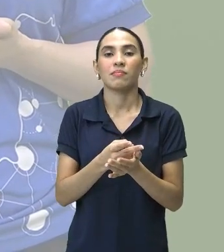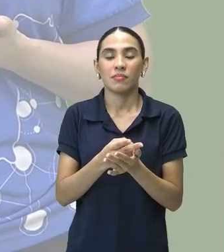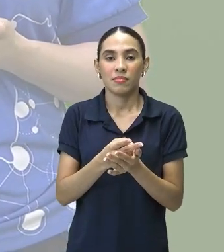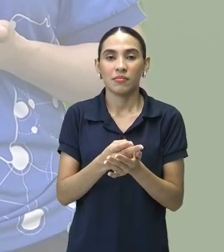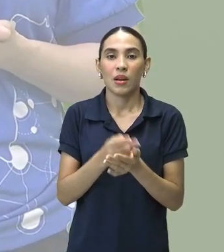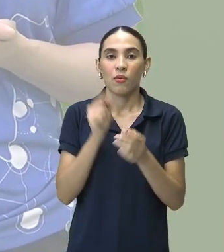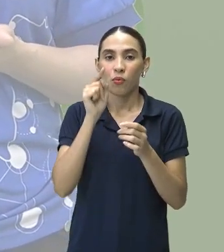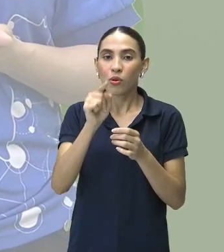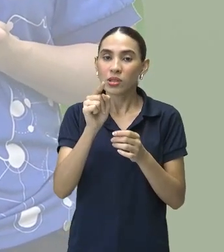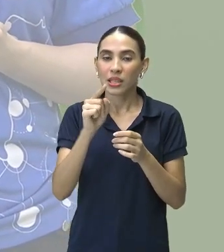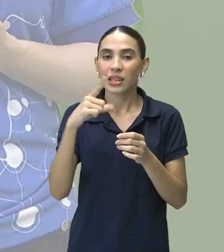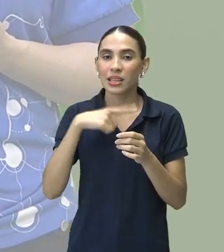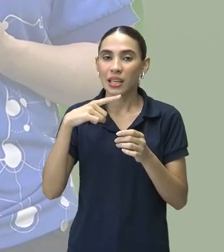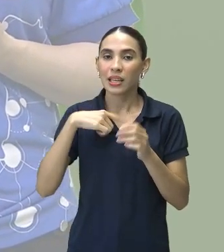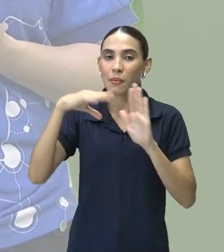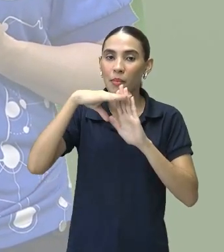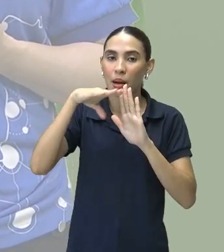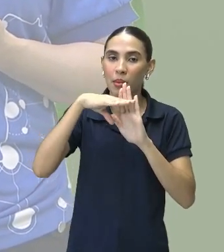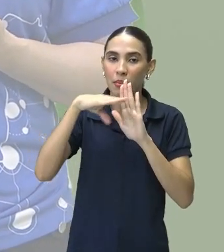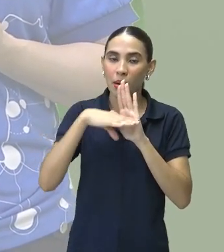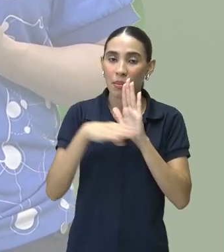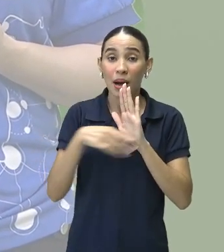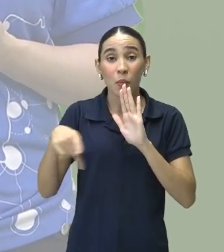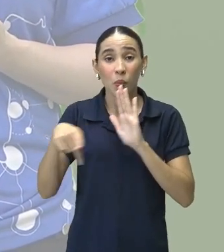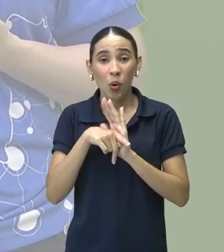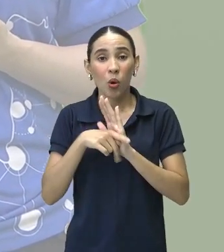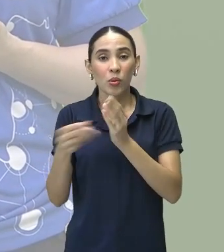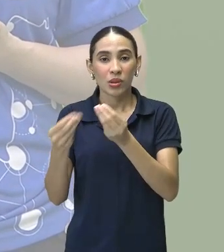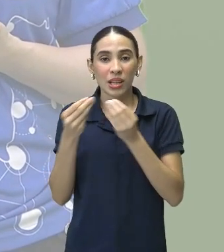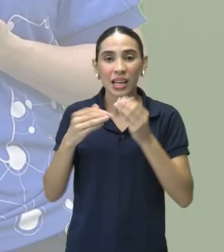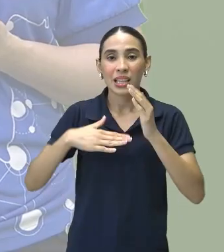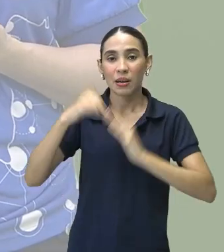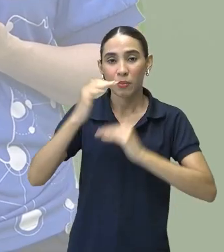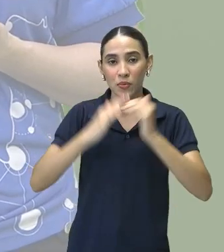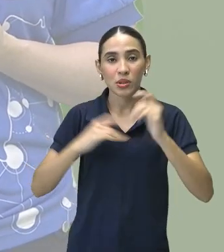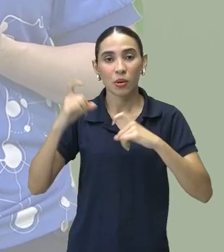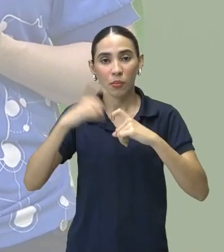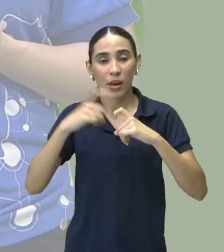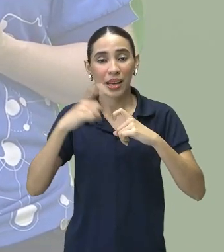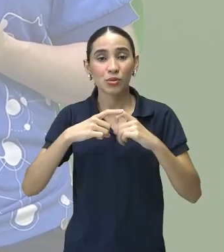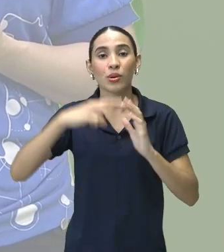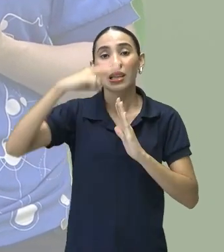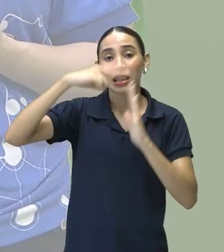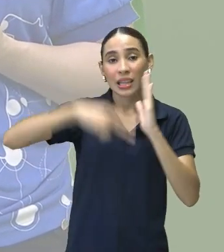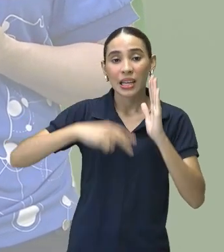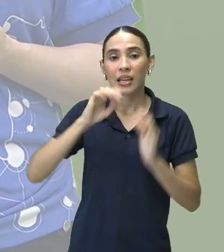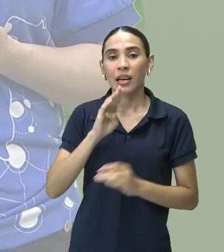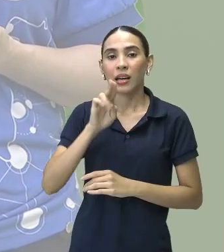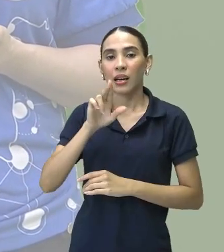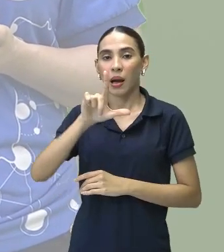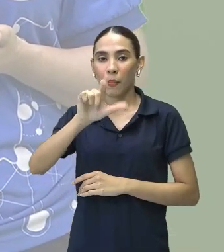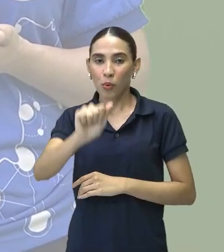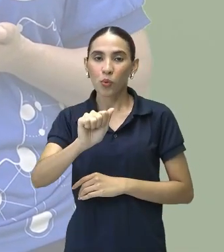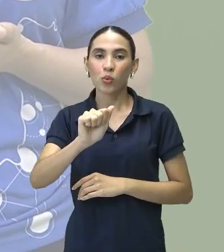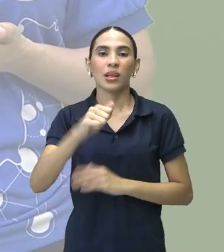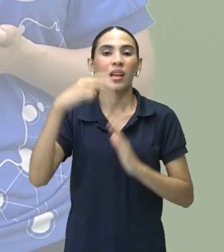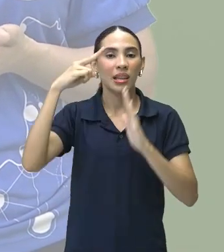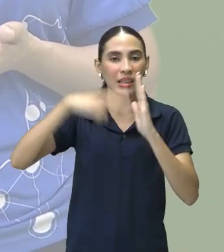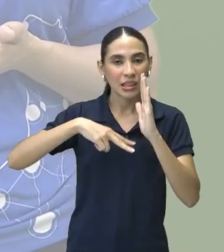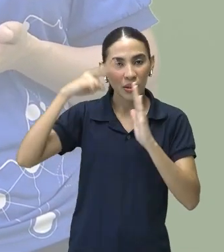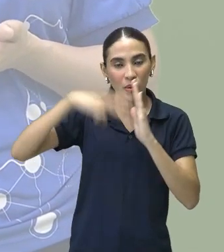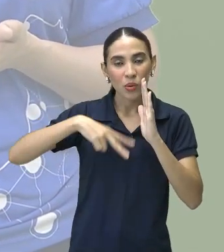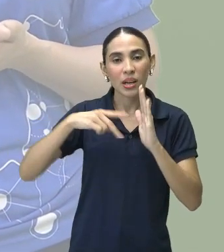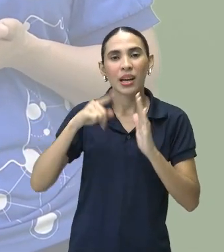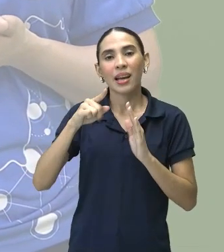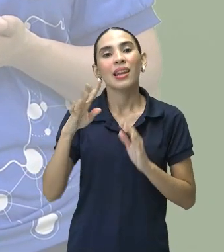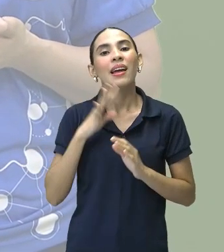a prescrição médica, leia a bula com atenção. É importante você ter o hábito de leitura.